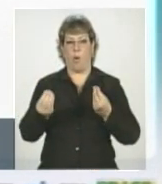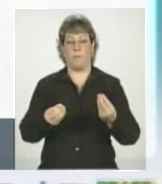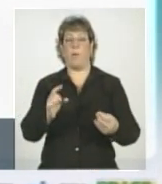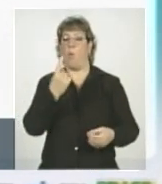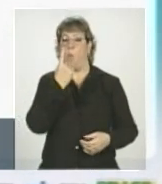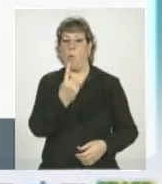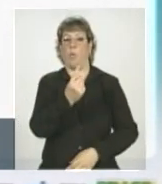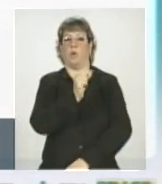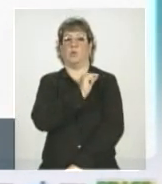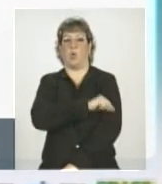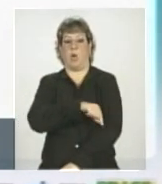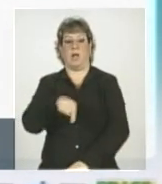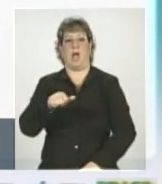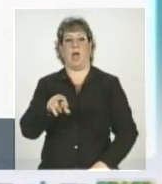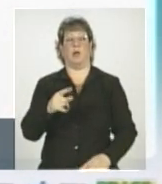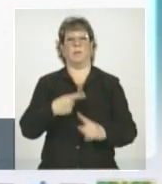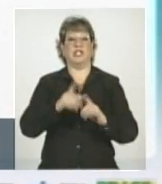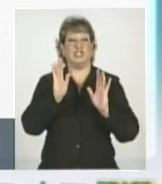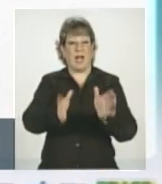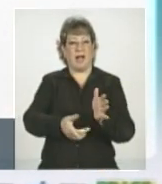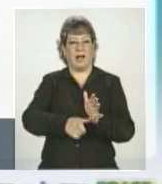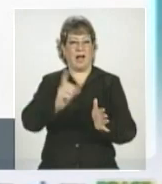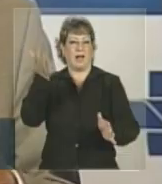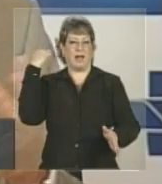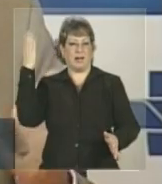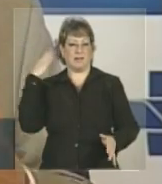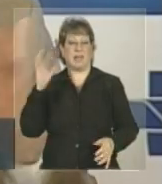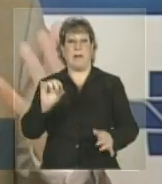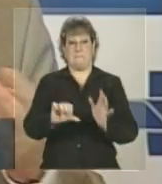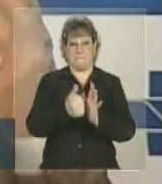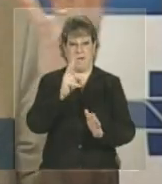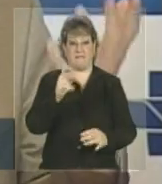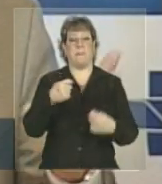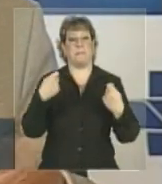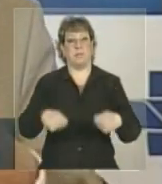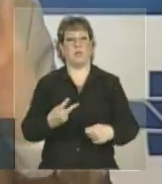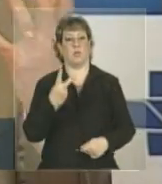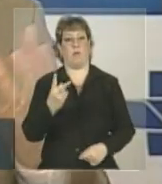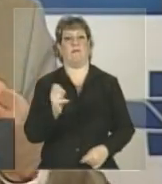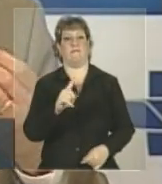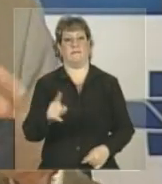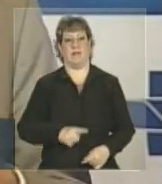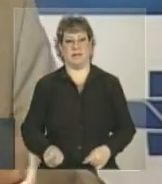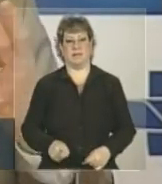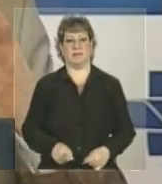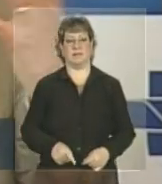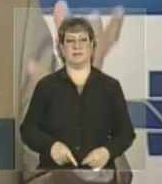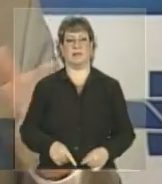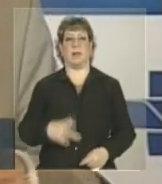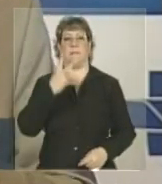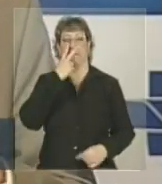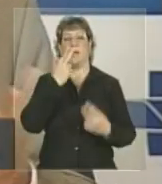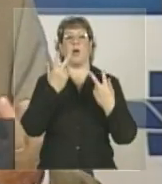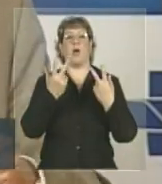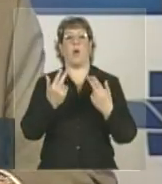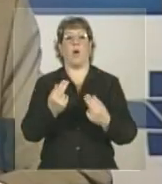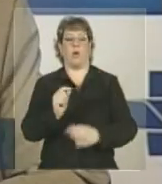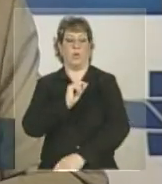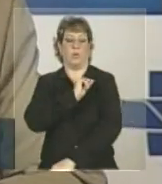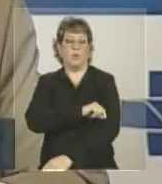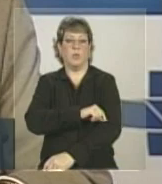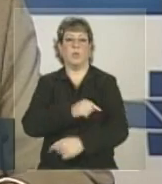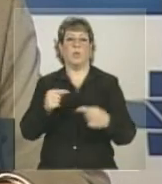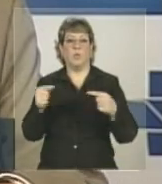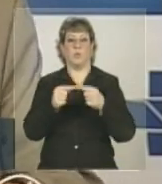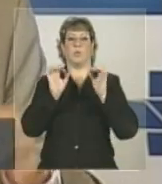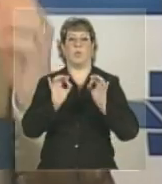uma dose esse ano, porque é como se fosse uma dose só para ativar, né, reanimar aquela